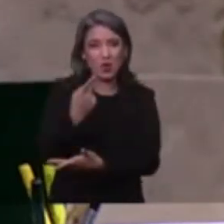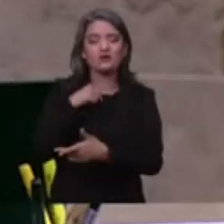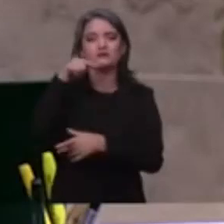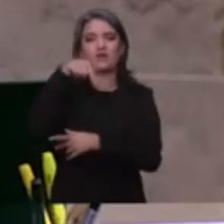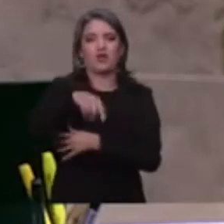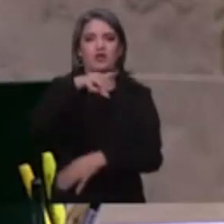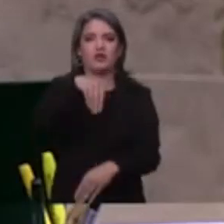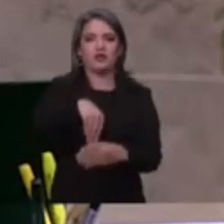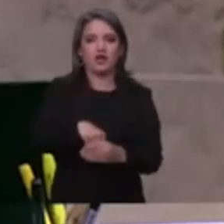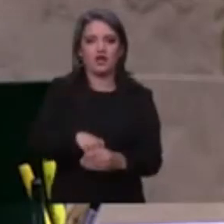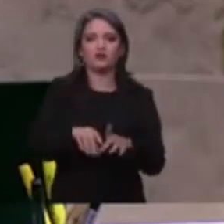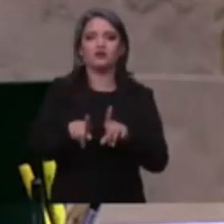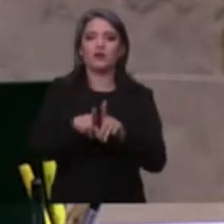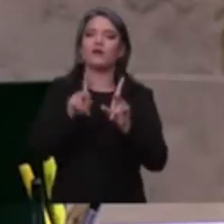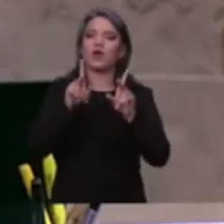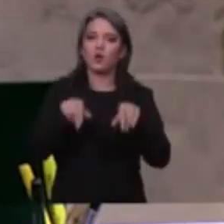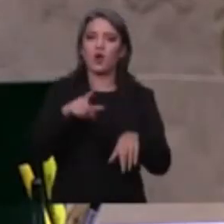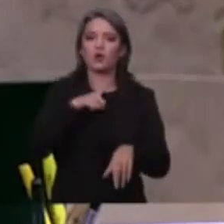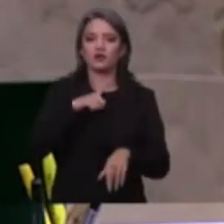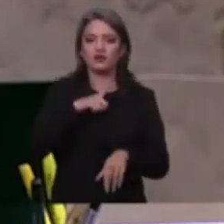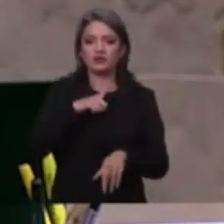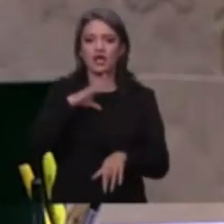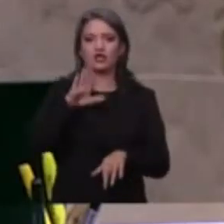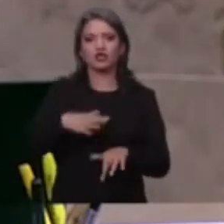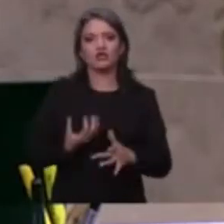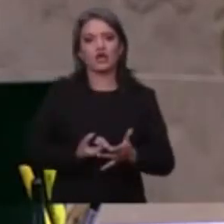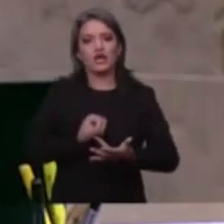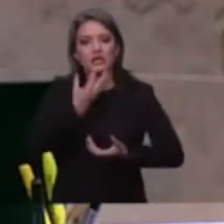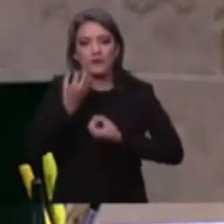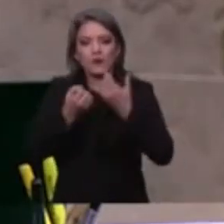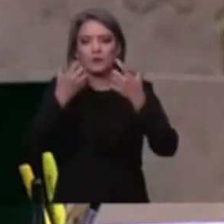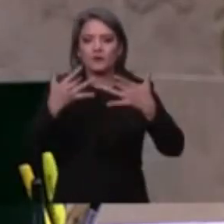violência, conforme depoimento prestado